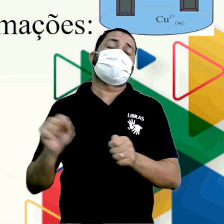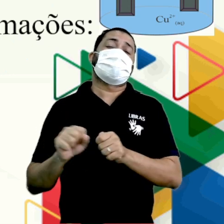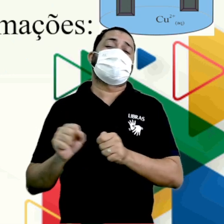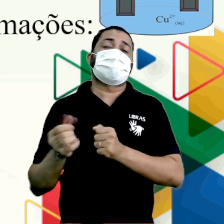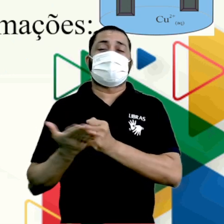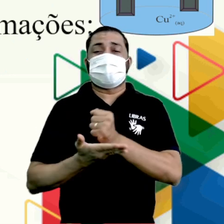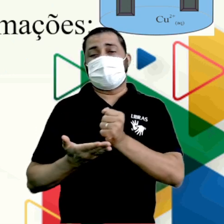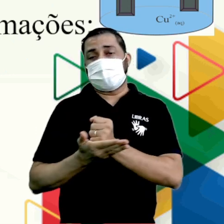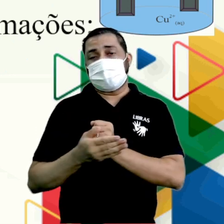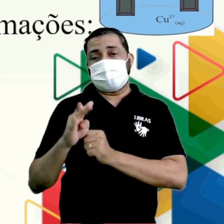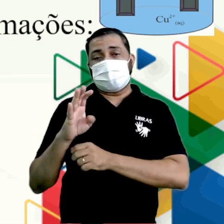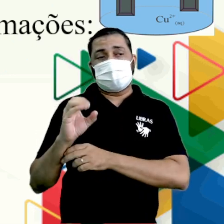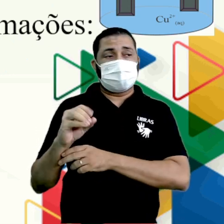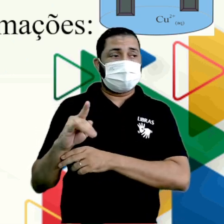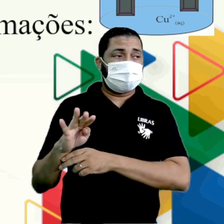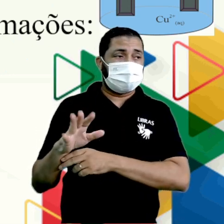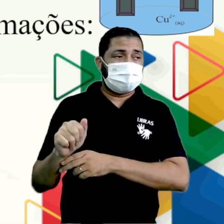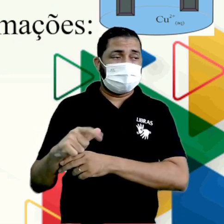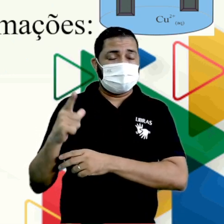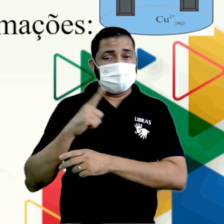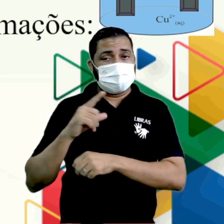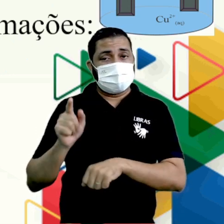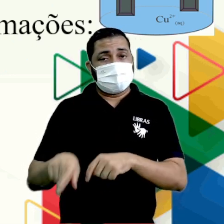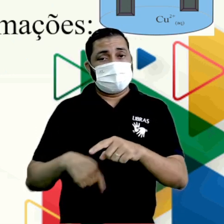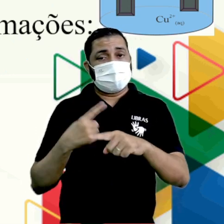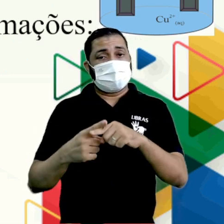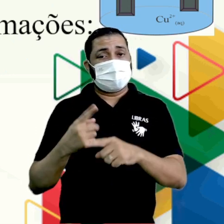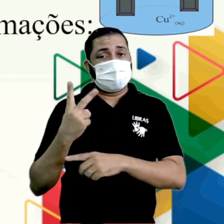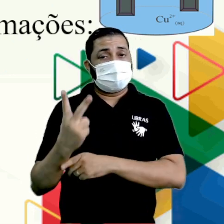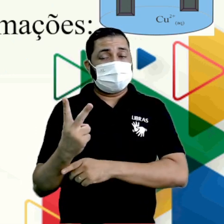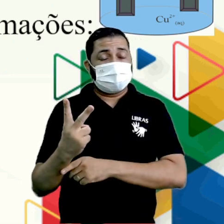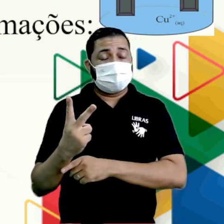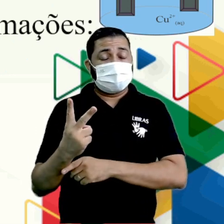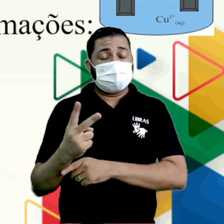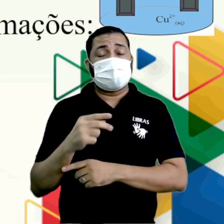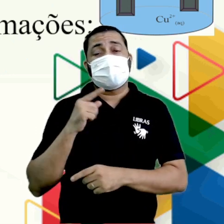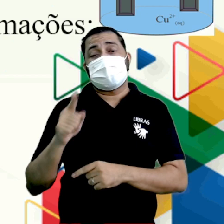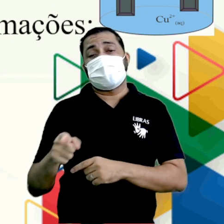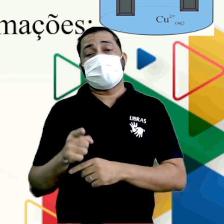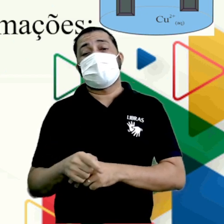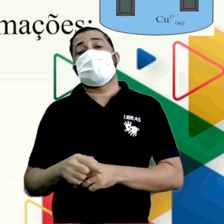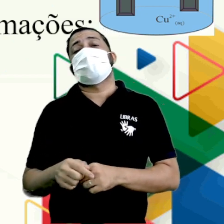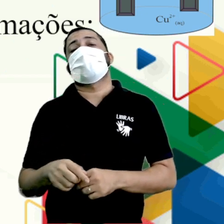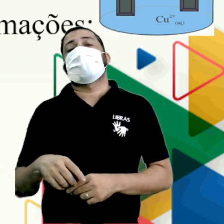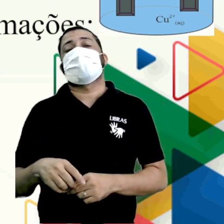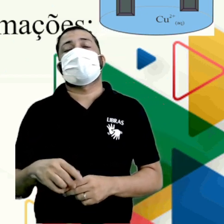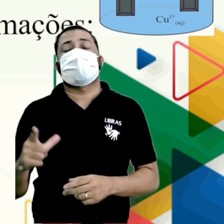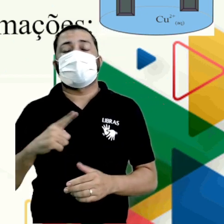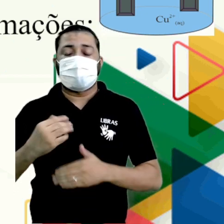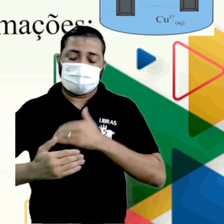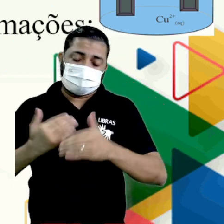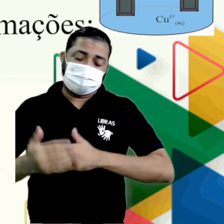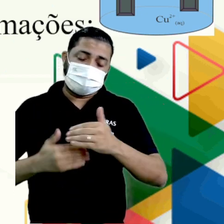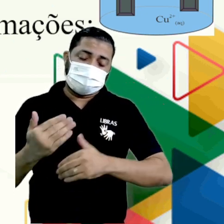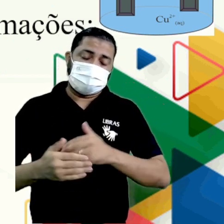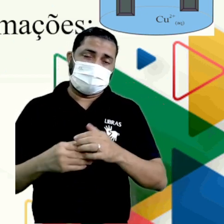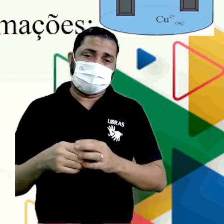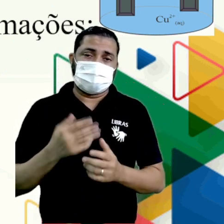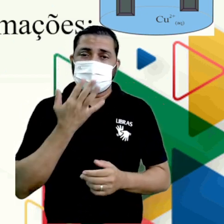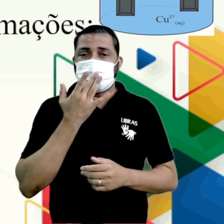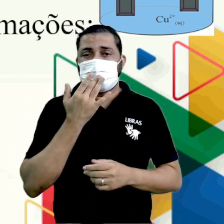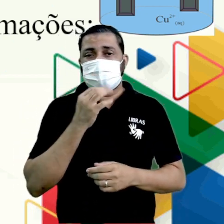de cobre e na solução eu tenho um cobre mais 2. E esse cobre mais 2 é o que está gerando a coloração